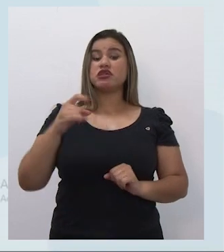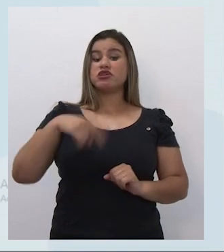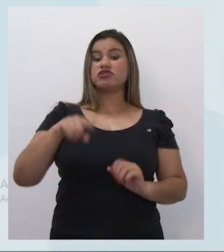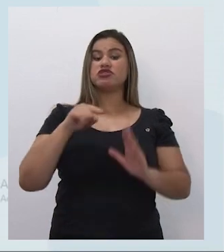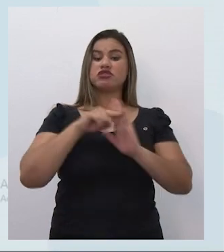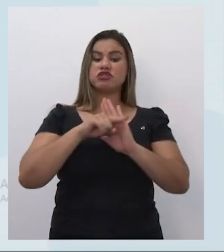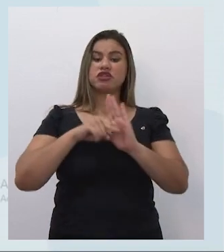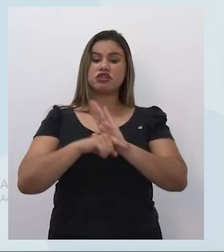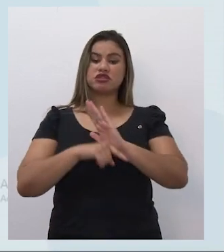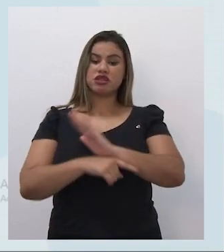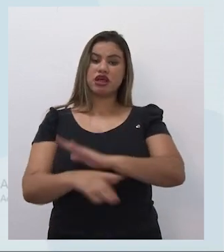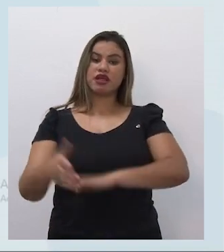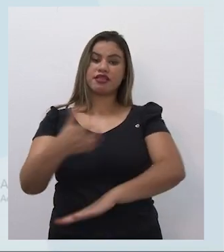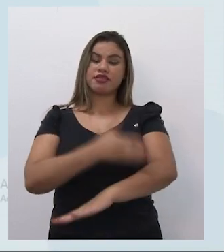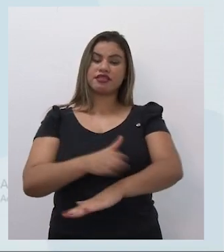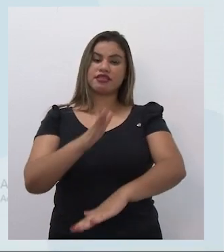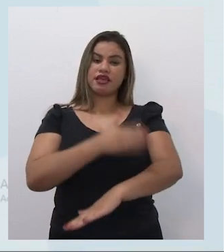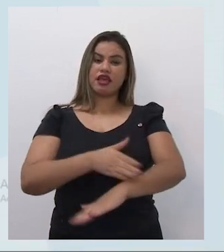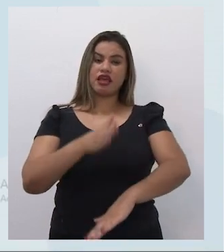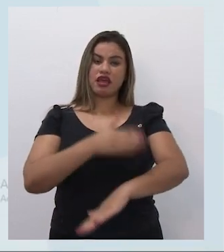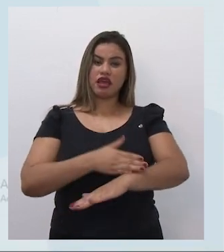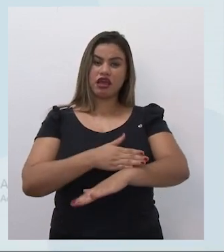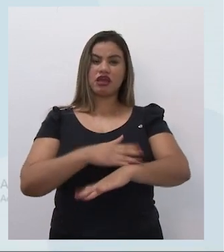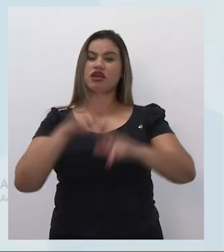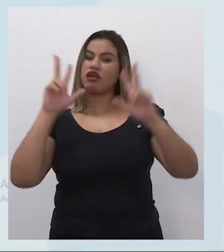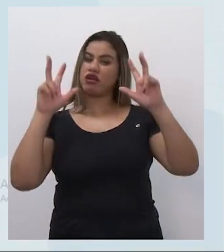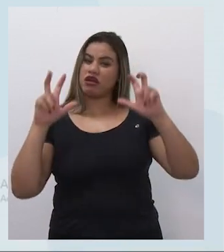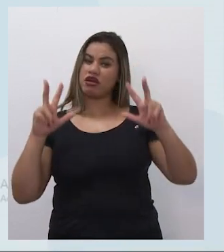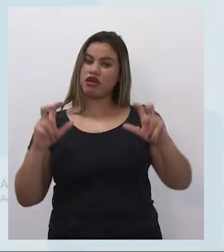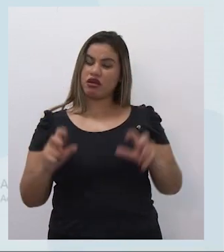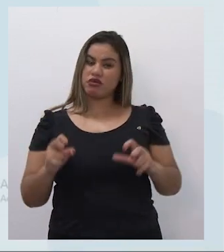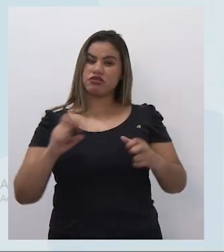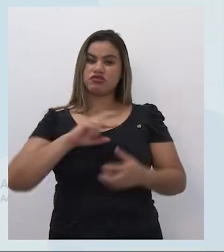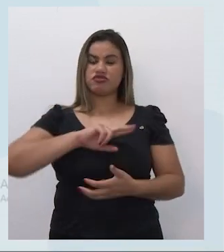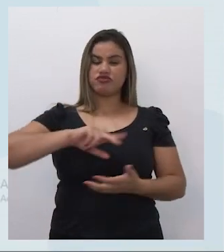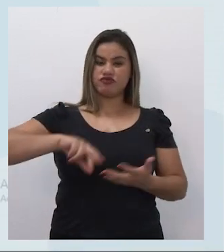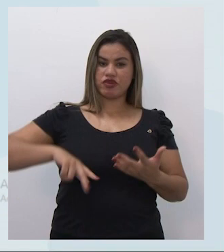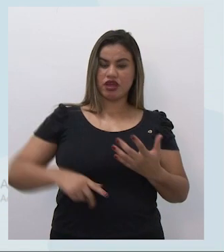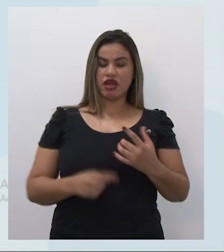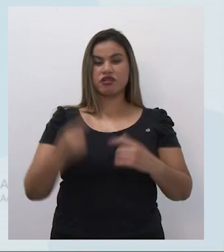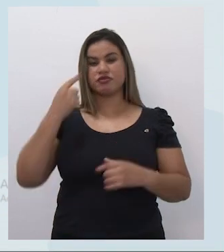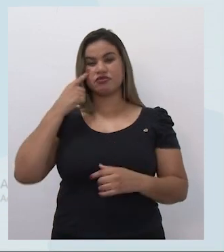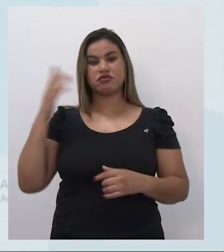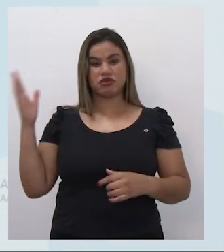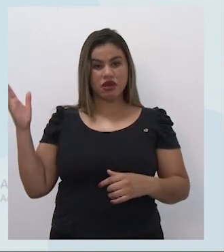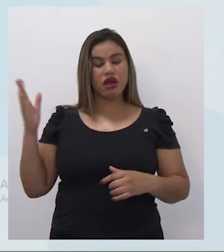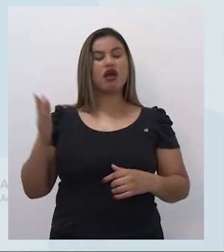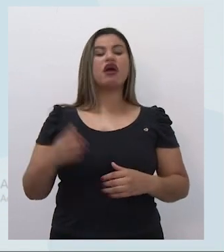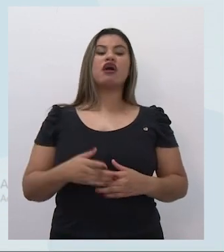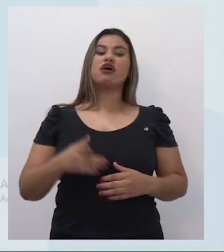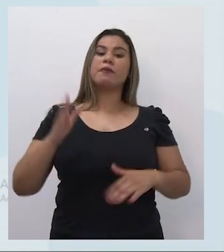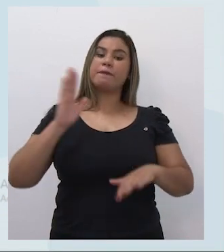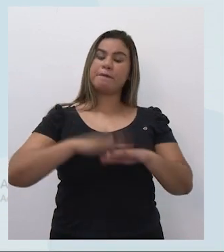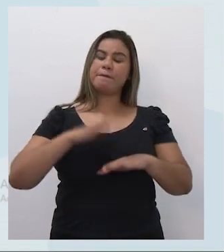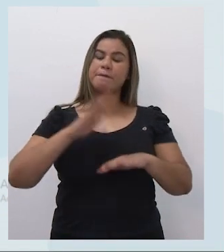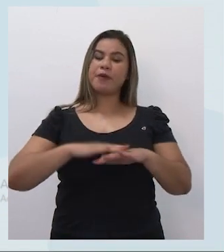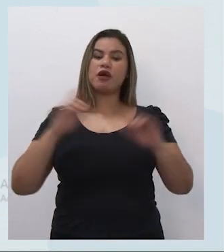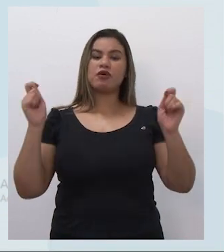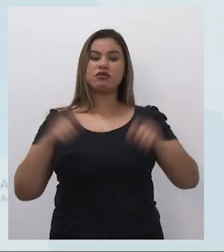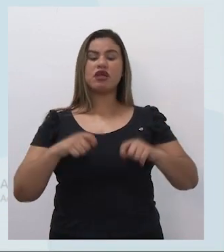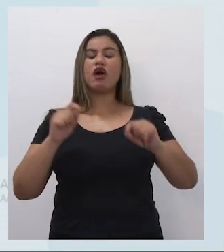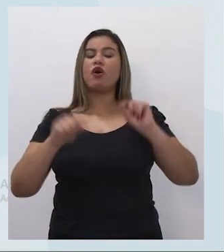essas práticas, essa temática e as habilidades que estão sendo ilustradas aqui, nós já poderemos ver